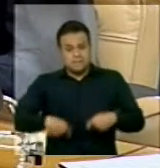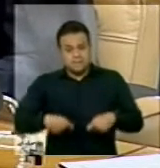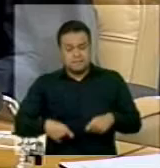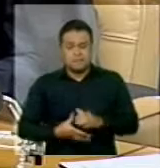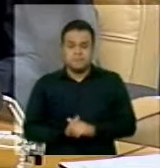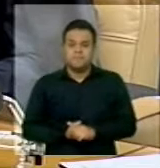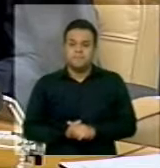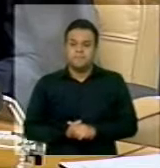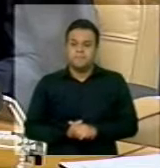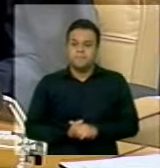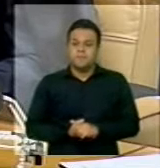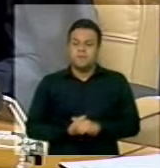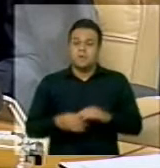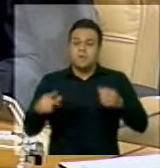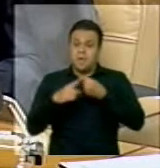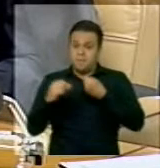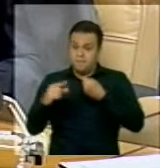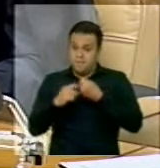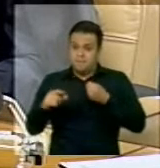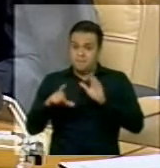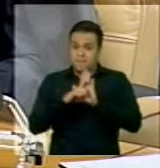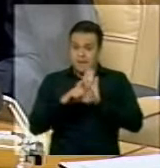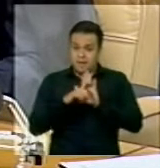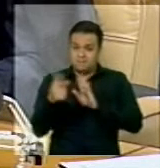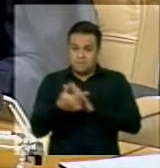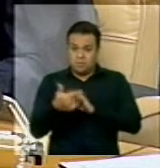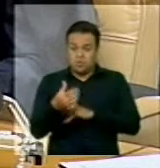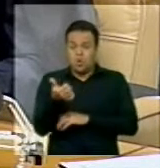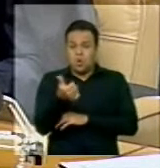que se confira o parágrafo 2º do artigo 2º da Lei